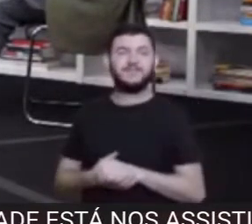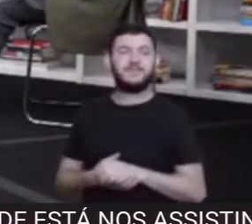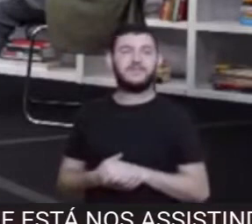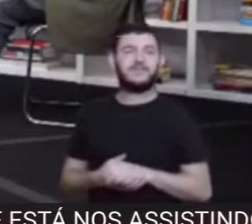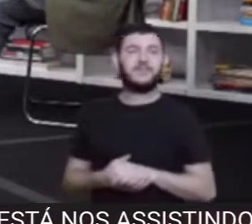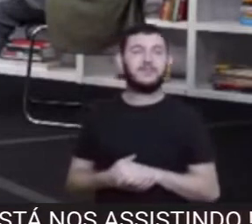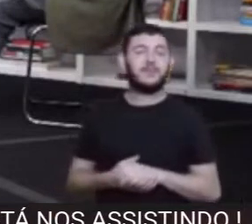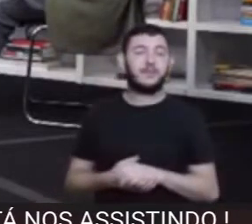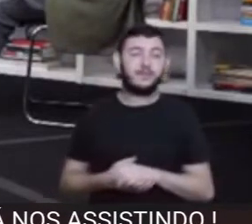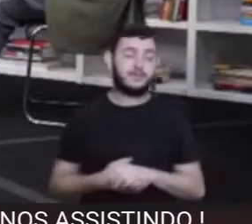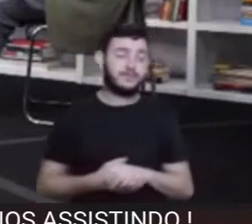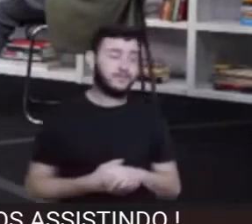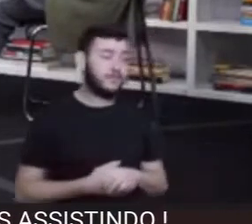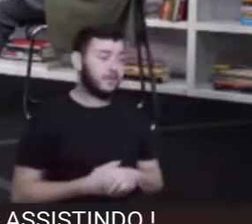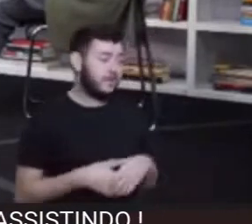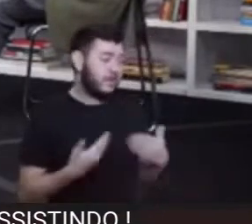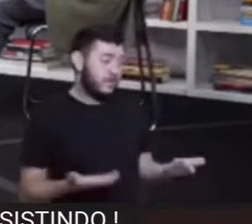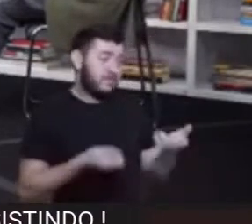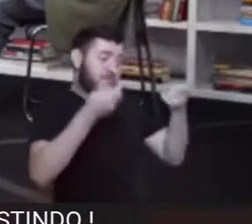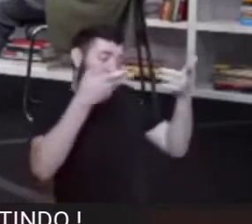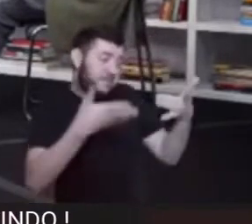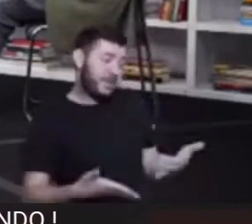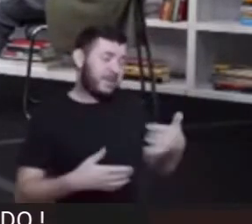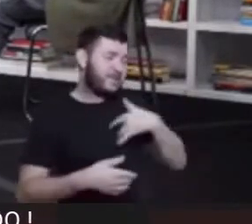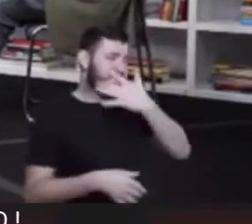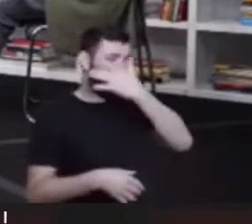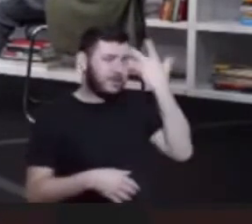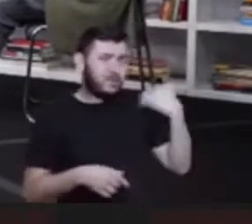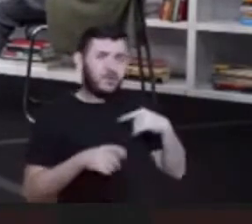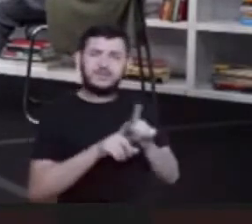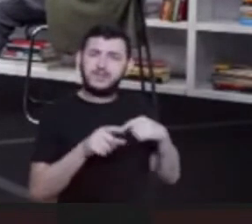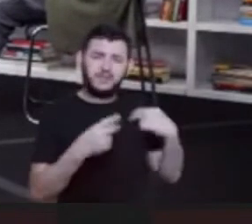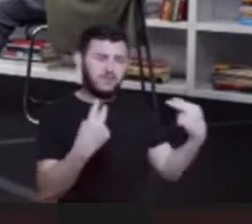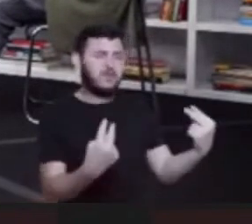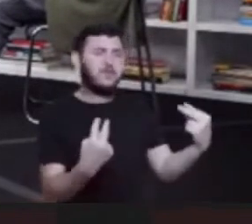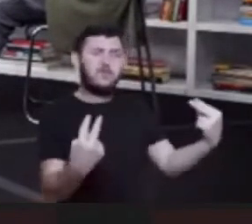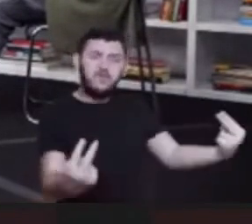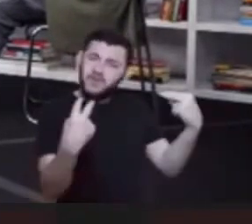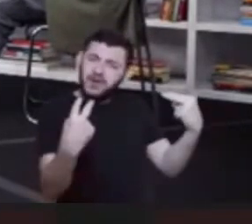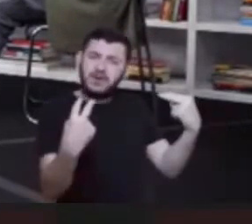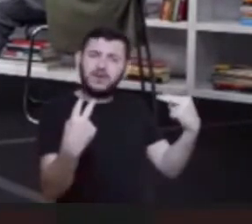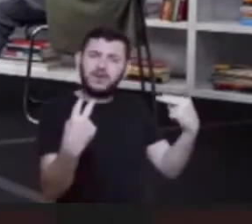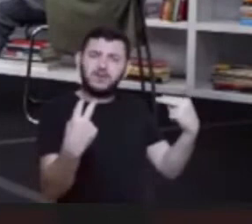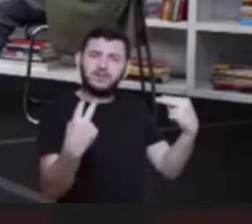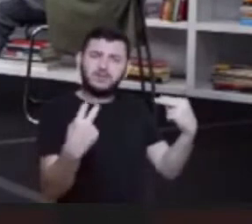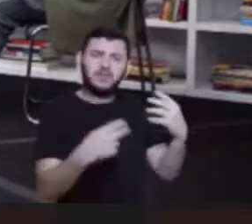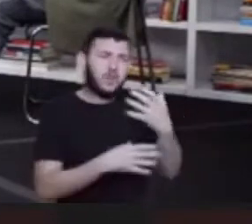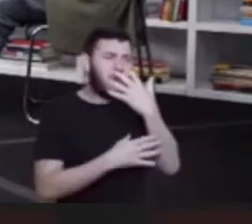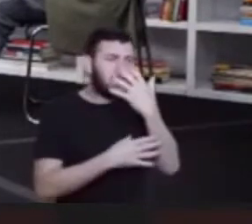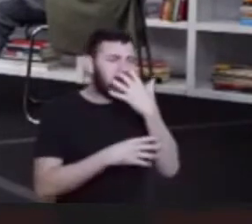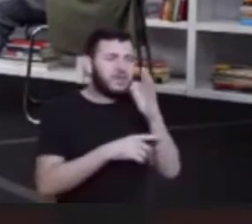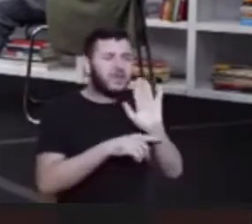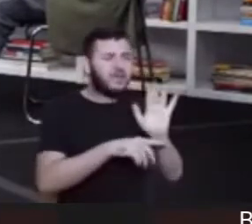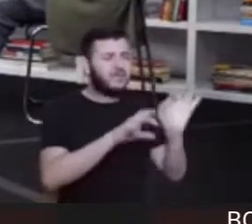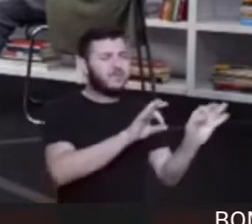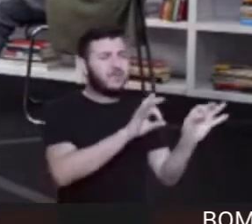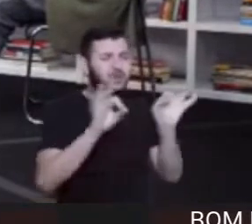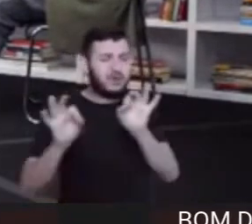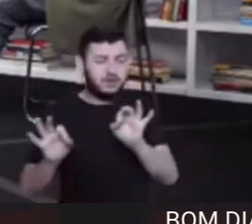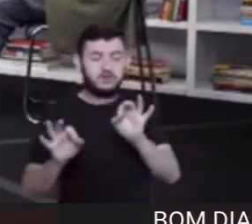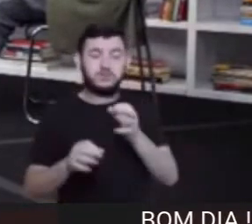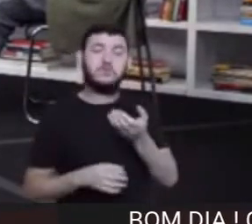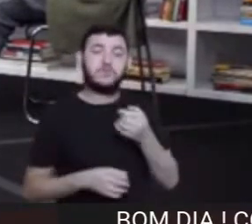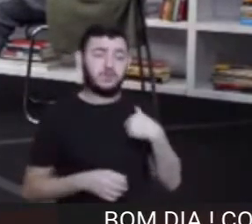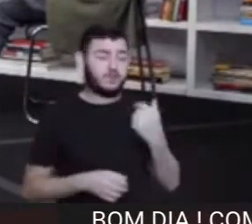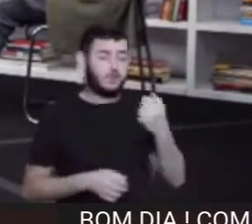ouvindo prestem bem atenção no que eu vou falar. A gente tem que lembrar um pouco a história para a gente